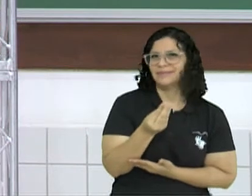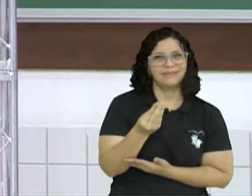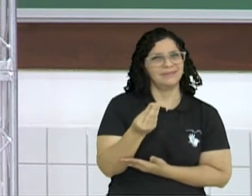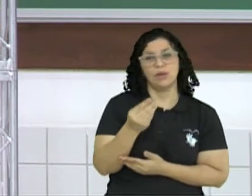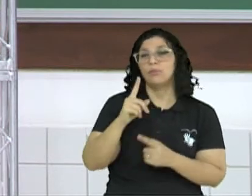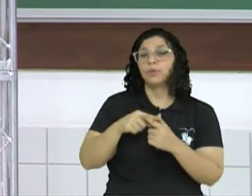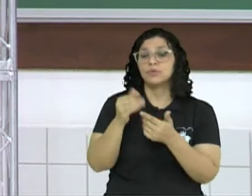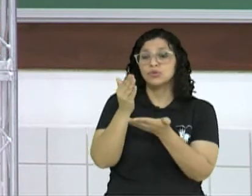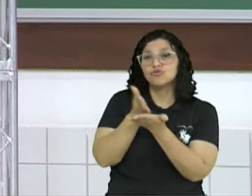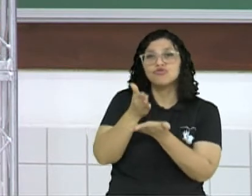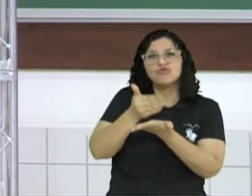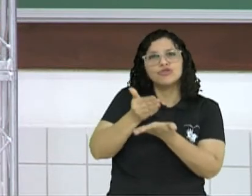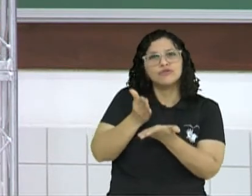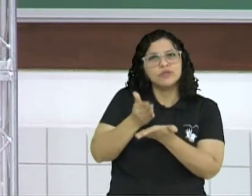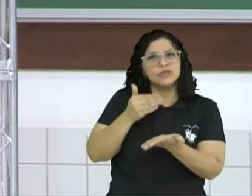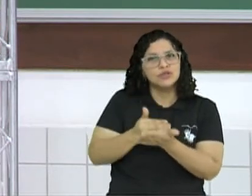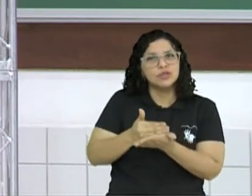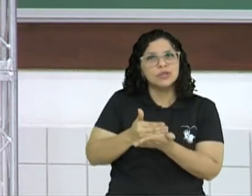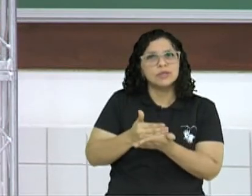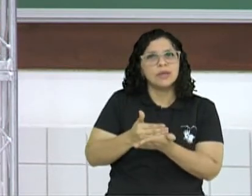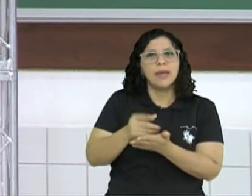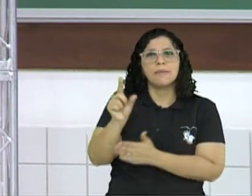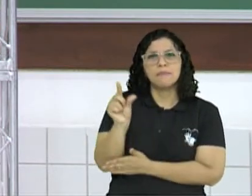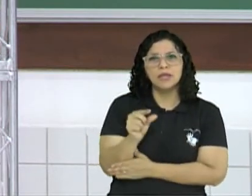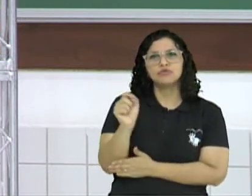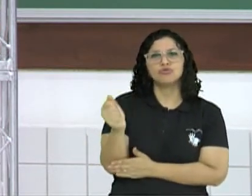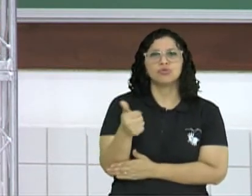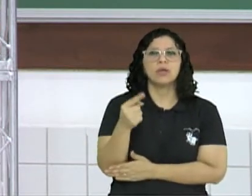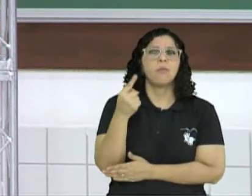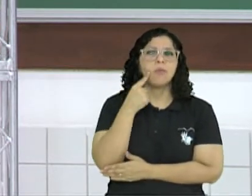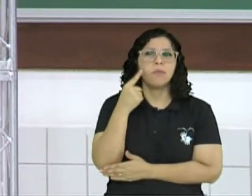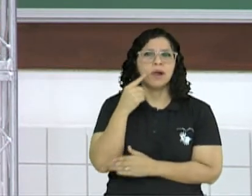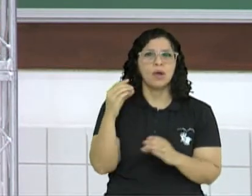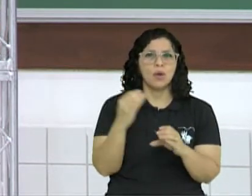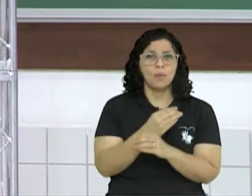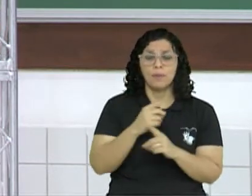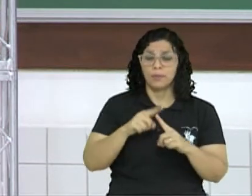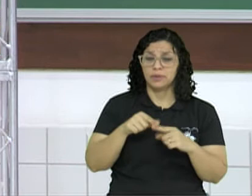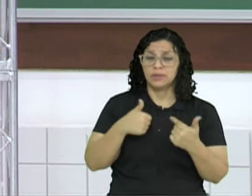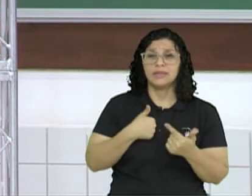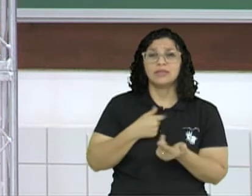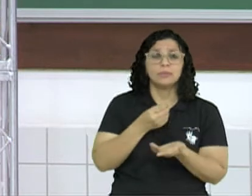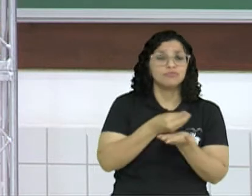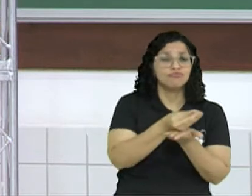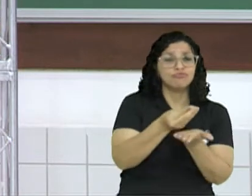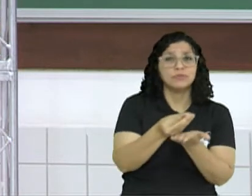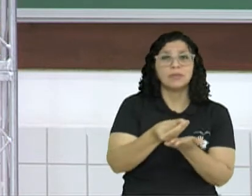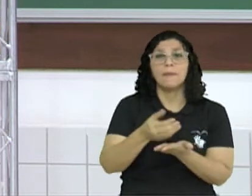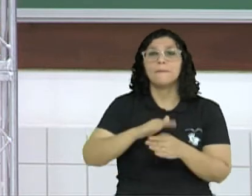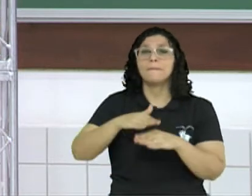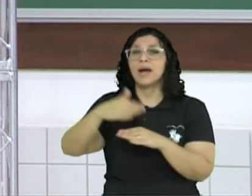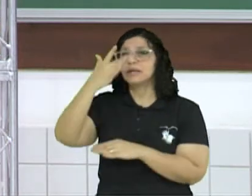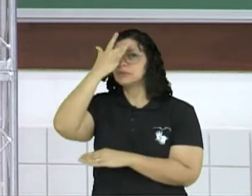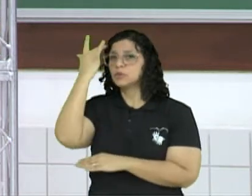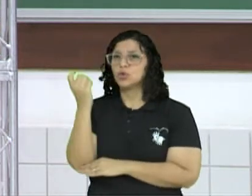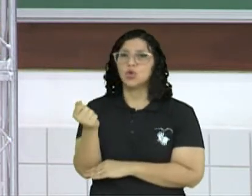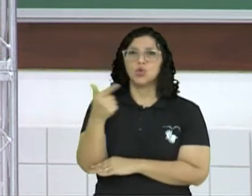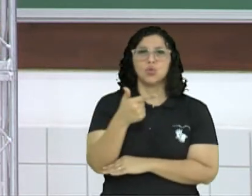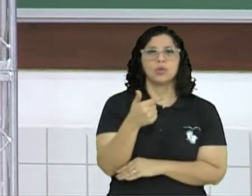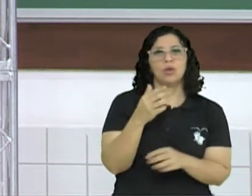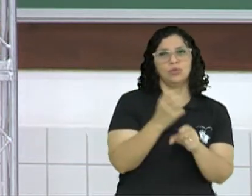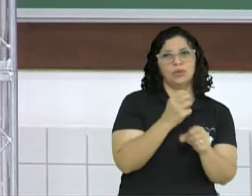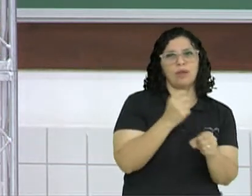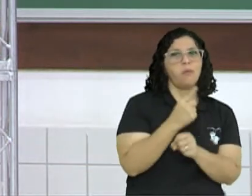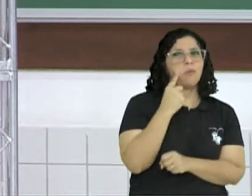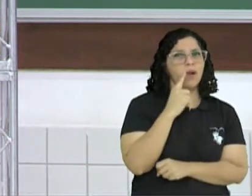Não vai. Vai receber menos do que uma bala inteira, não é? Então vai receber partes menores do que o inteiro. Por isso que a